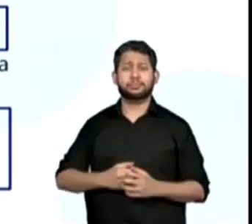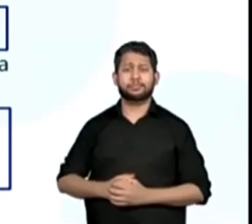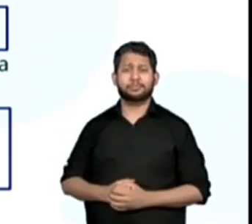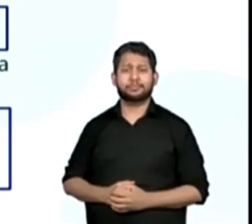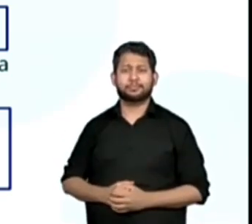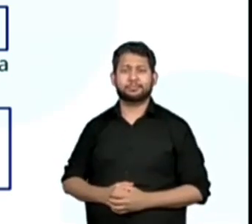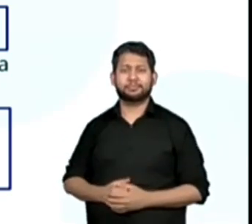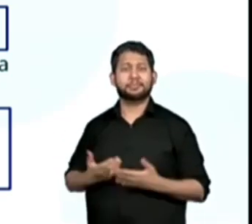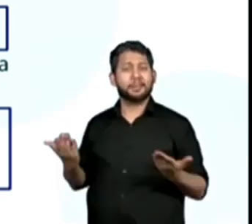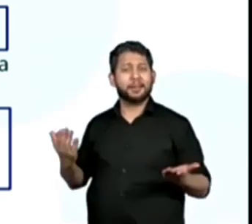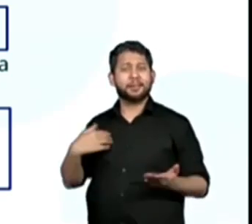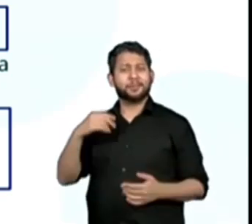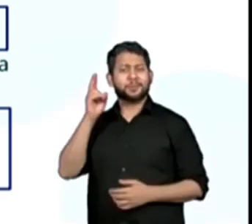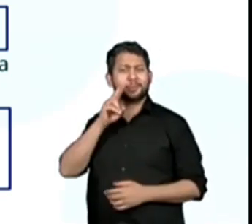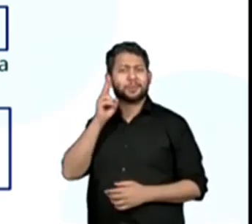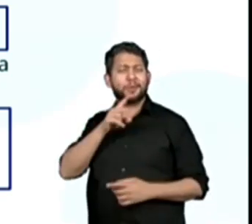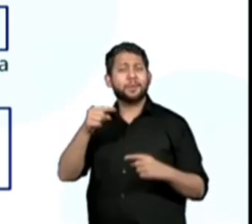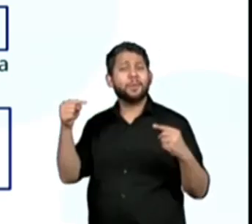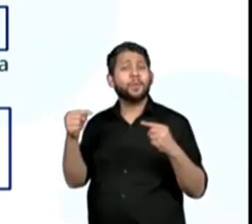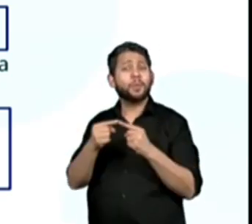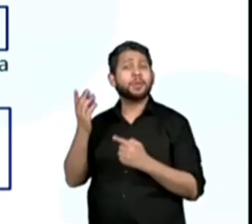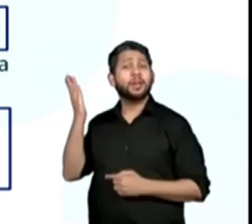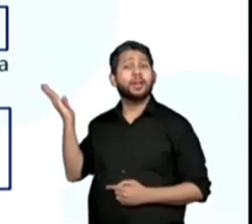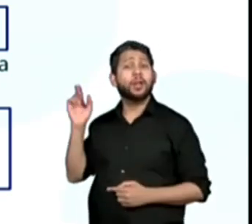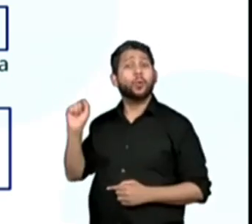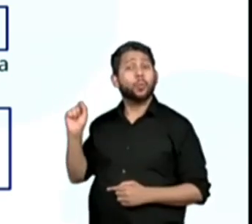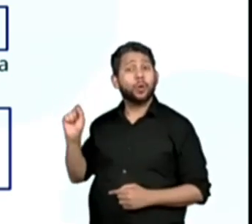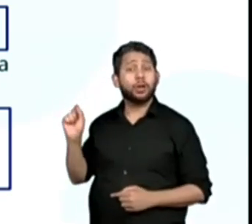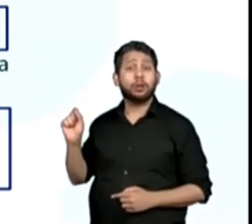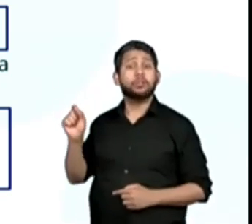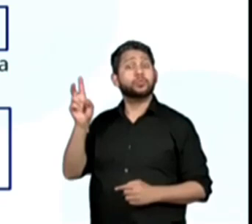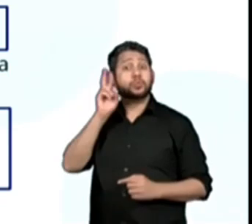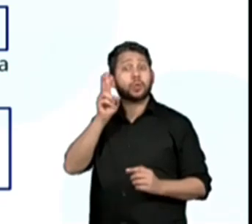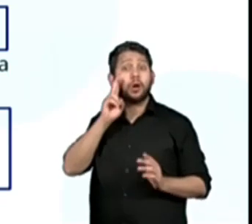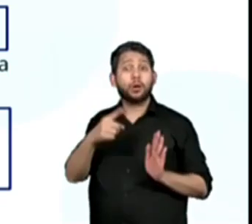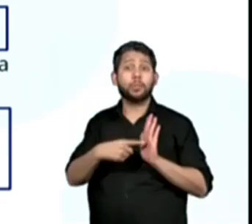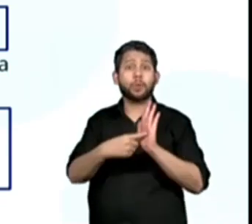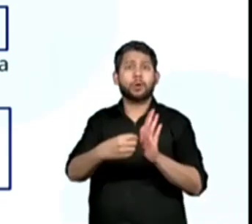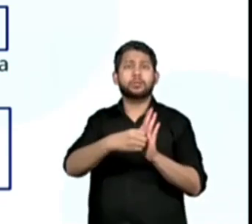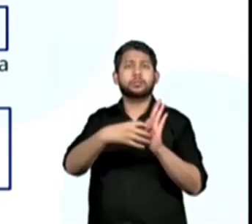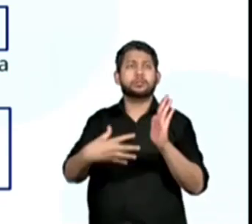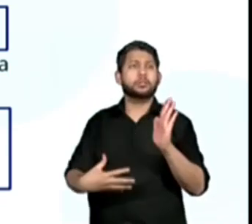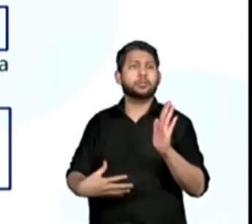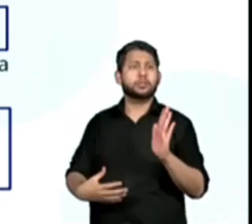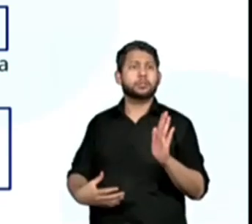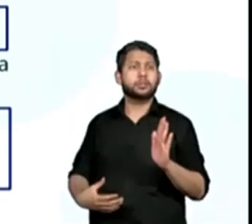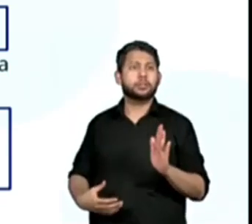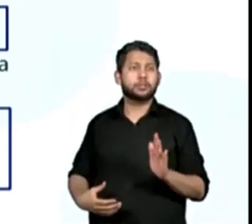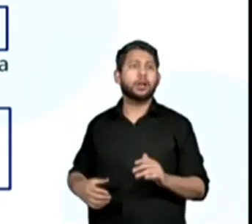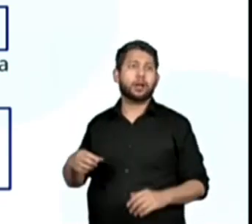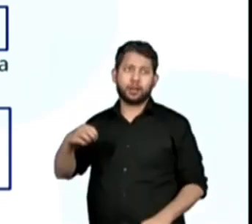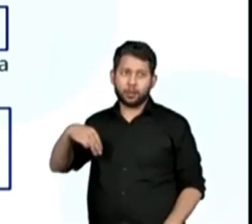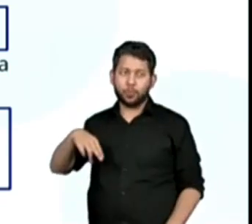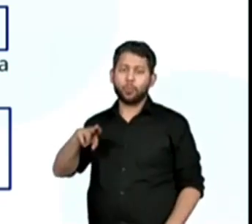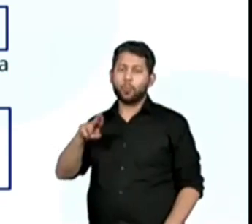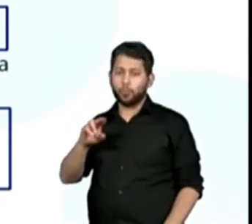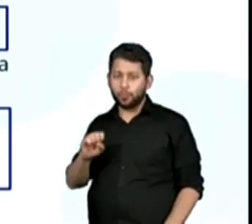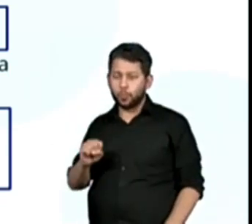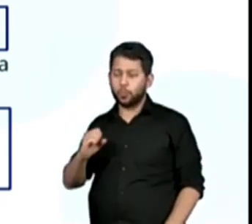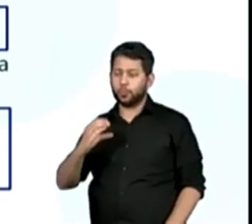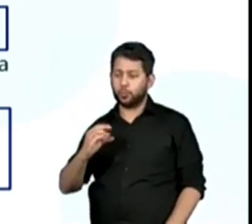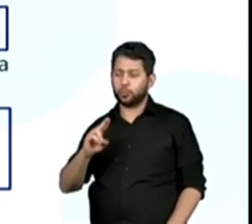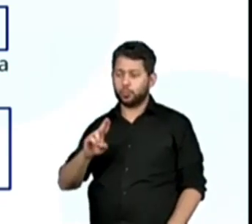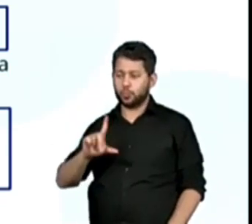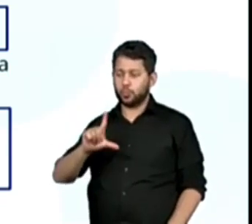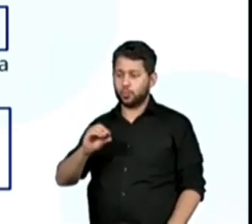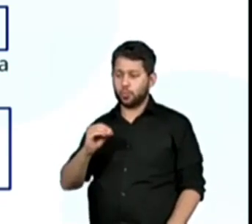história relacionada apenas ao nosso super-herói. Ixi, musculoso. Esqueci do